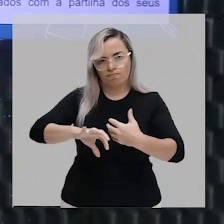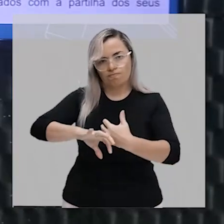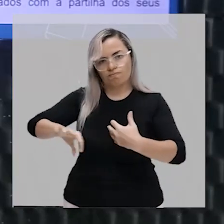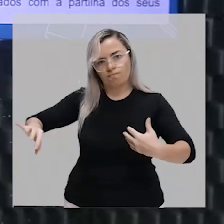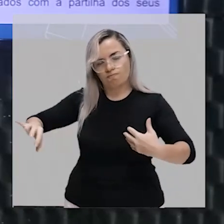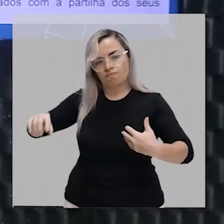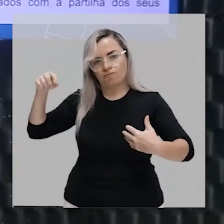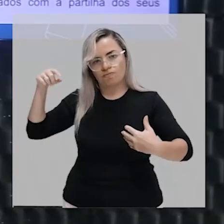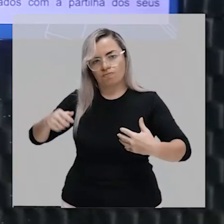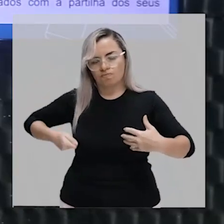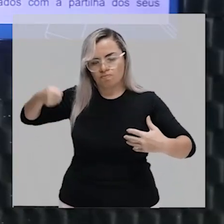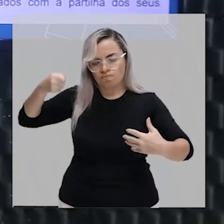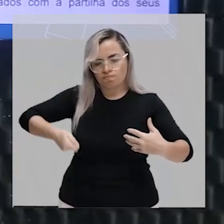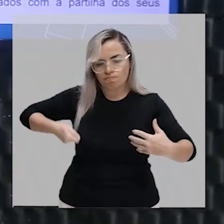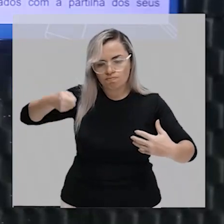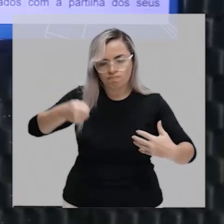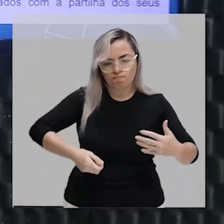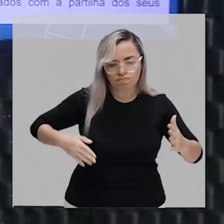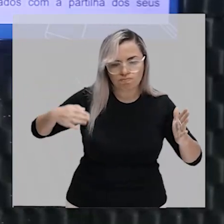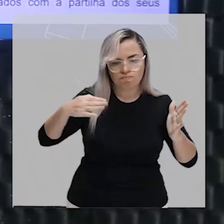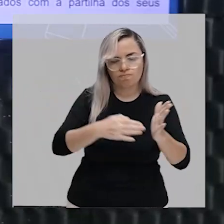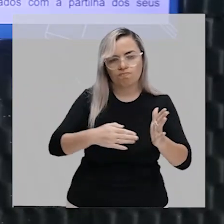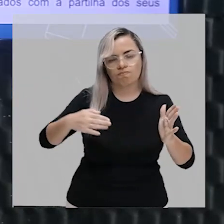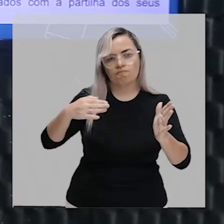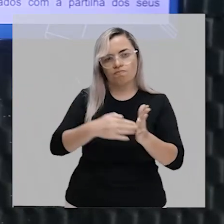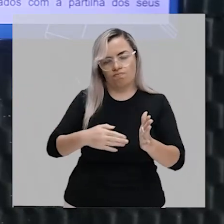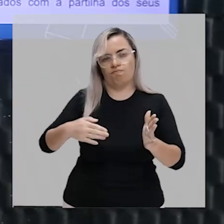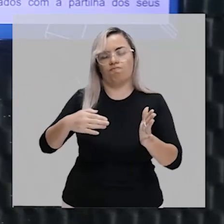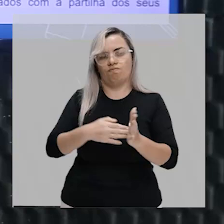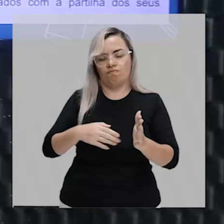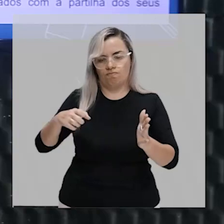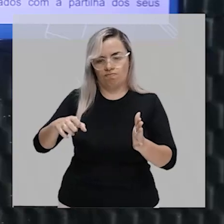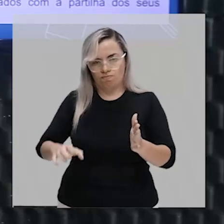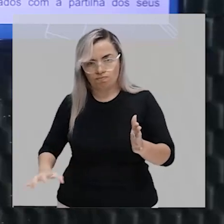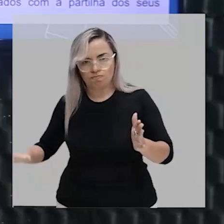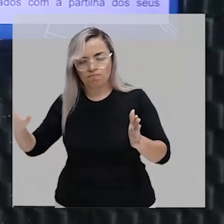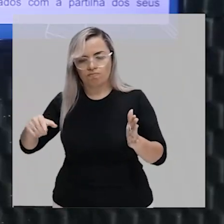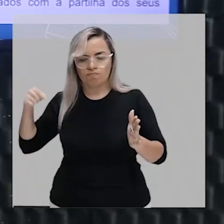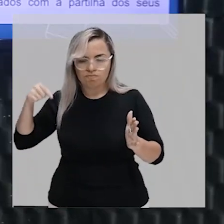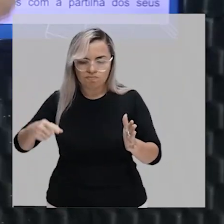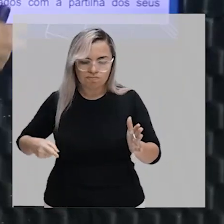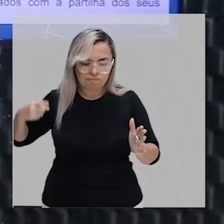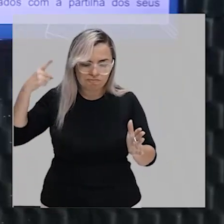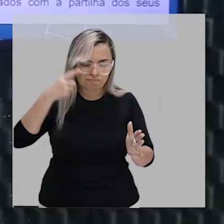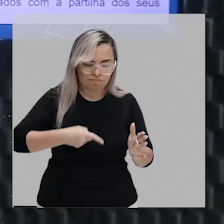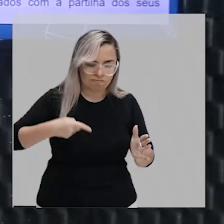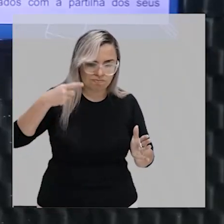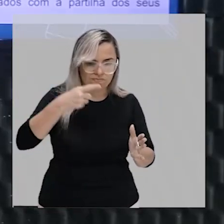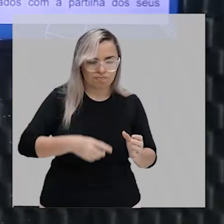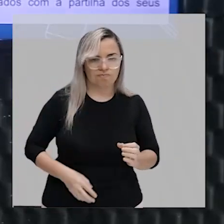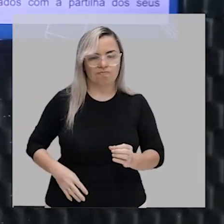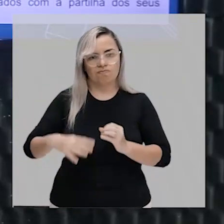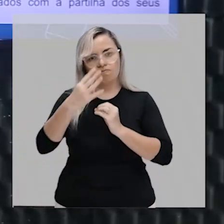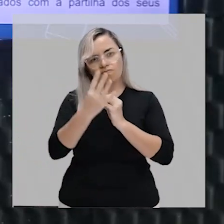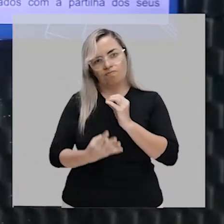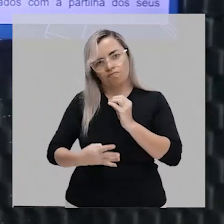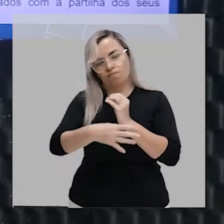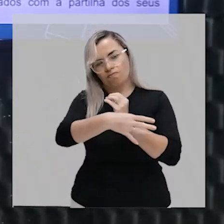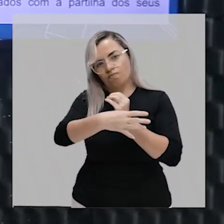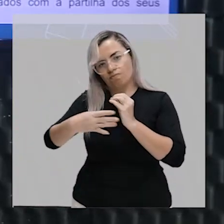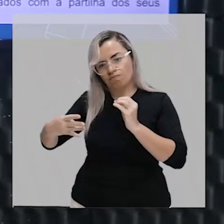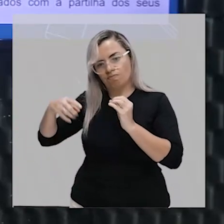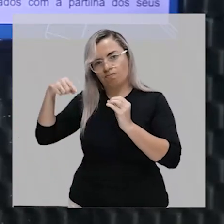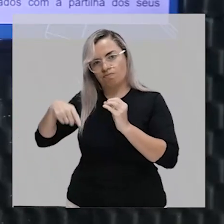artificiais. Boa parte desse território, a termos de meridianos, paralelos,